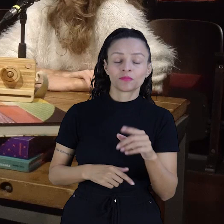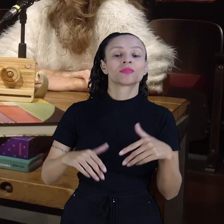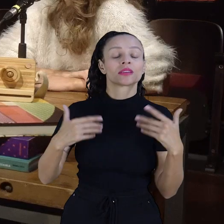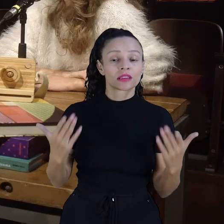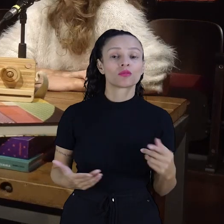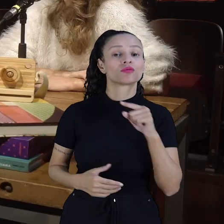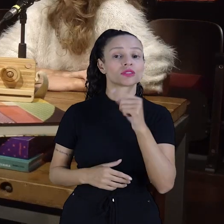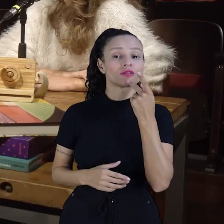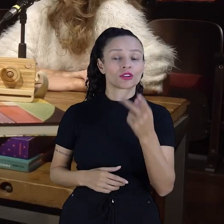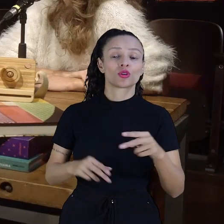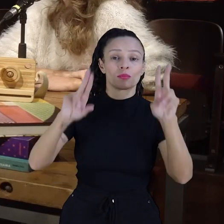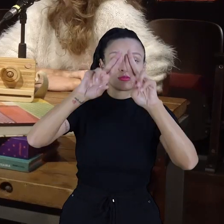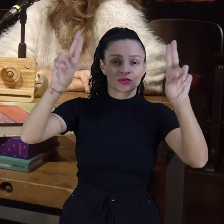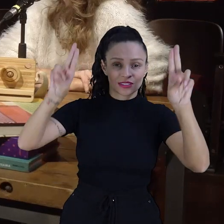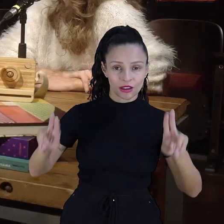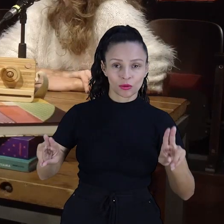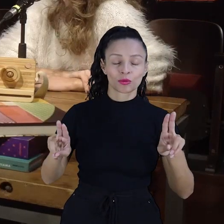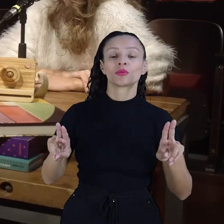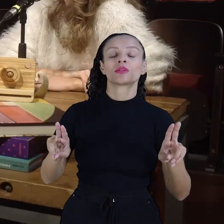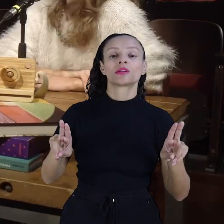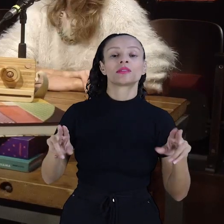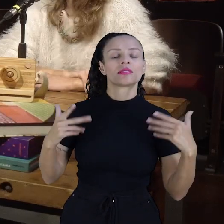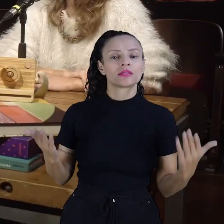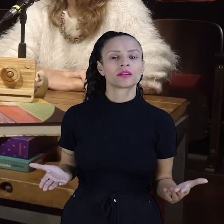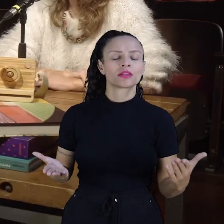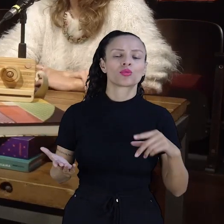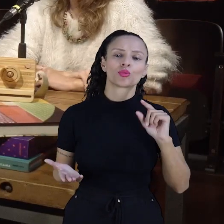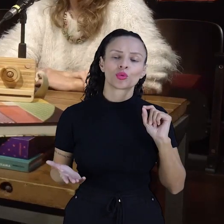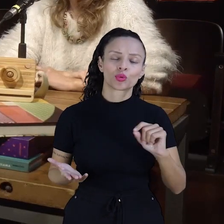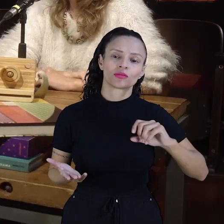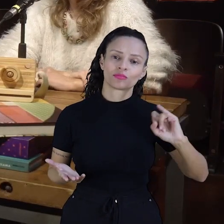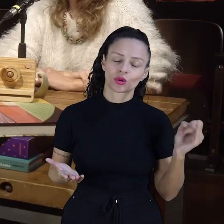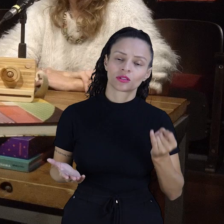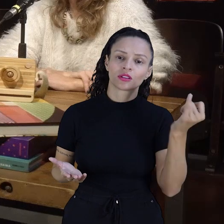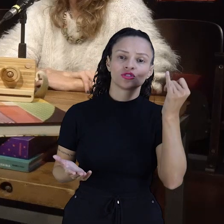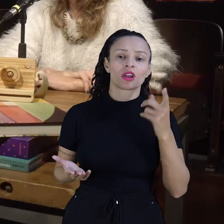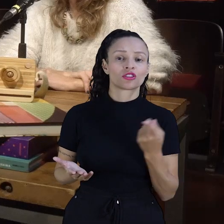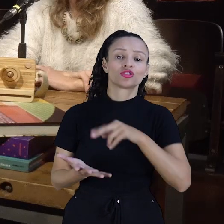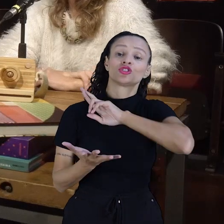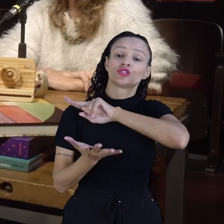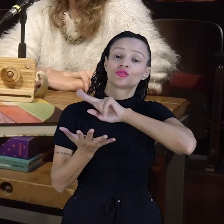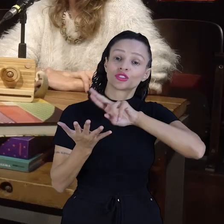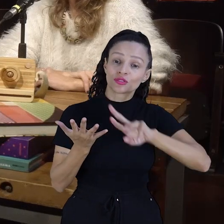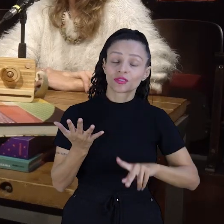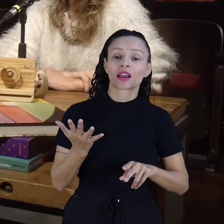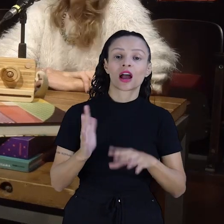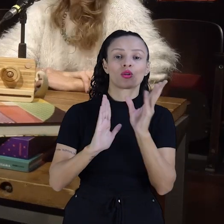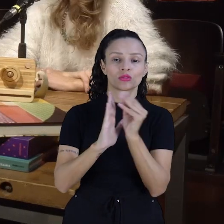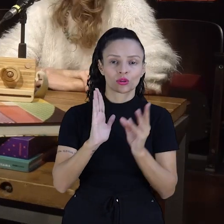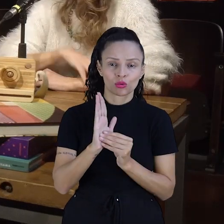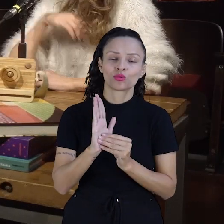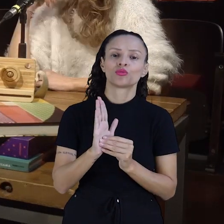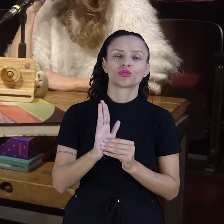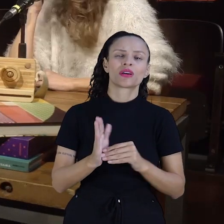vez. E aí você falou de museu e como é importante a gente diversificar os nossos repertórios,